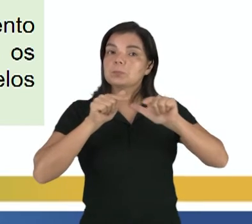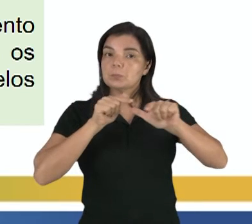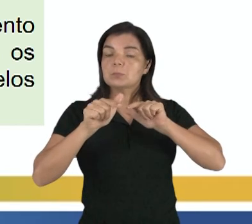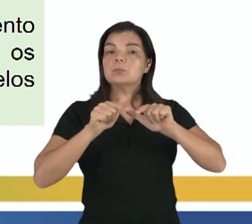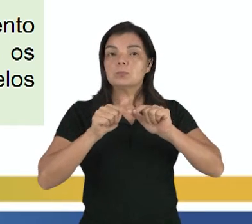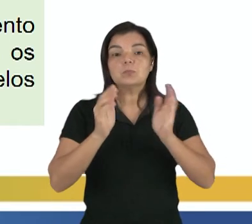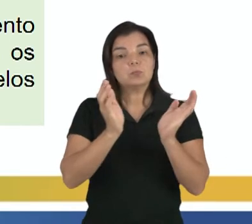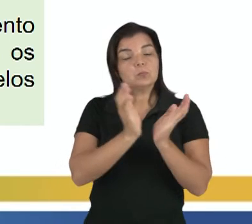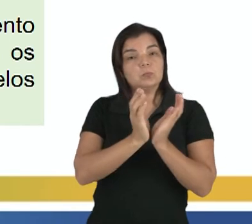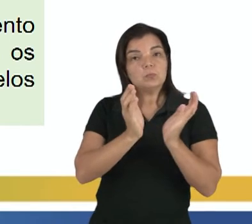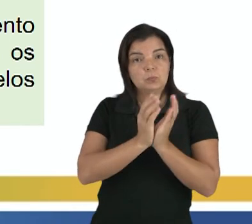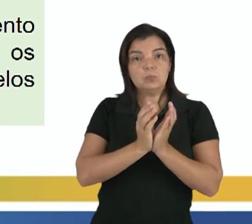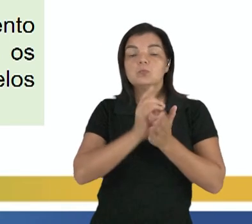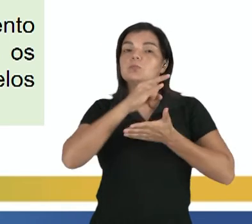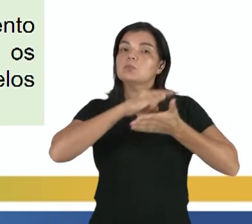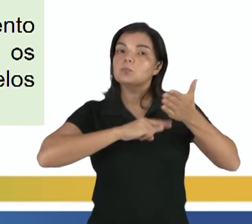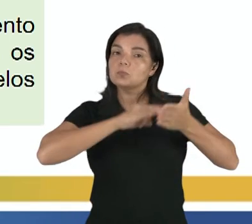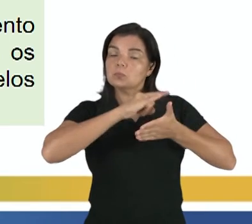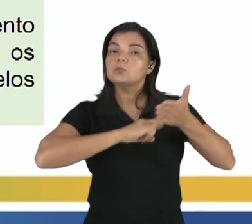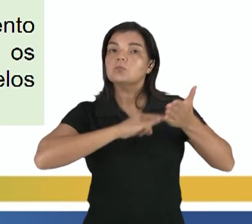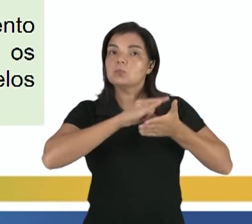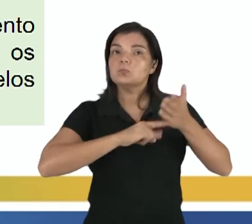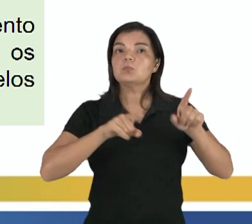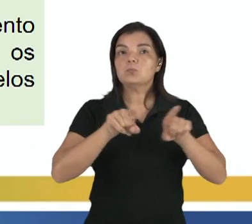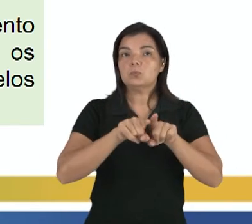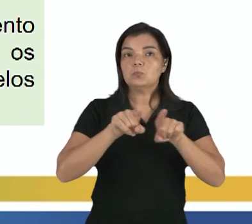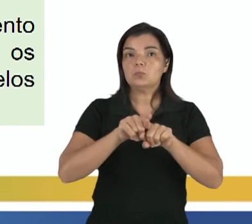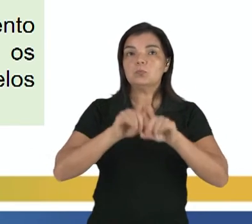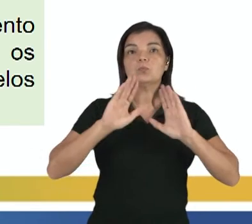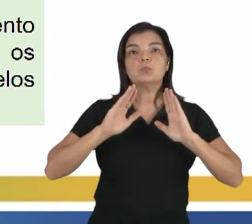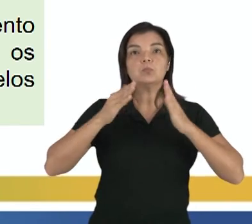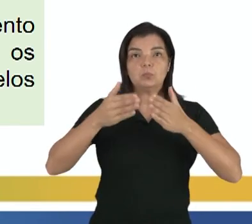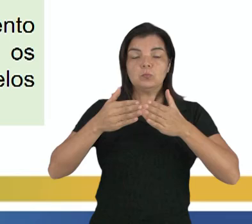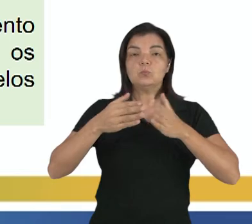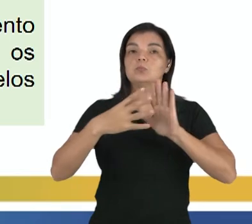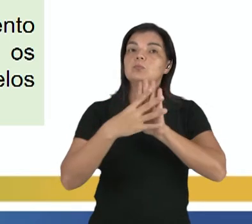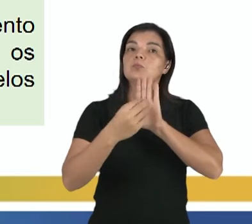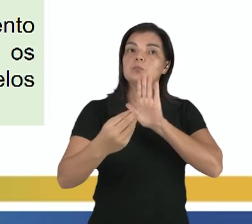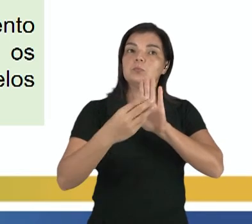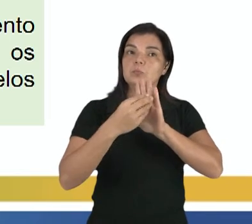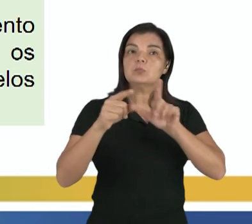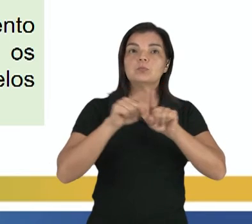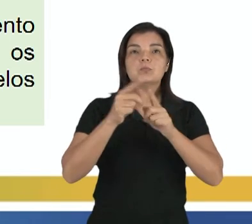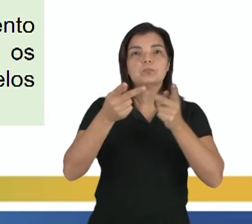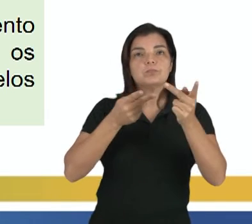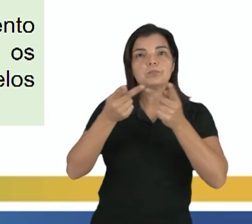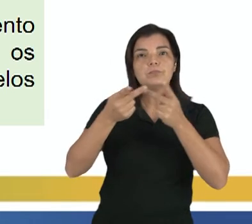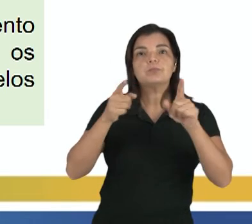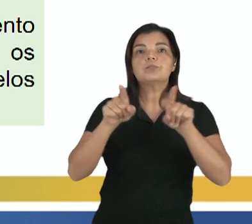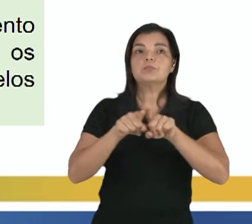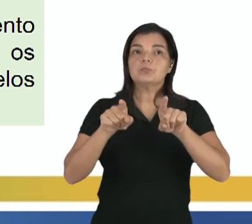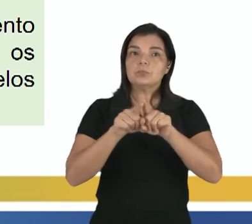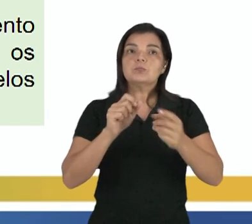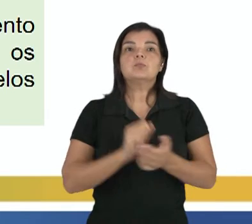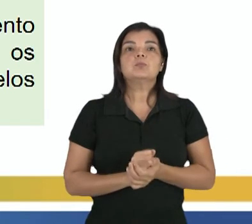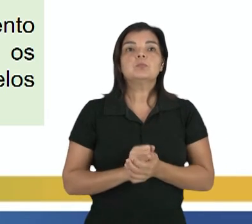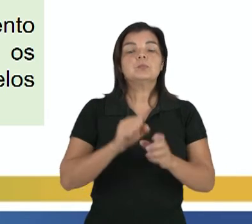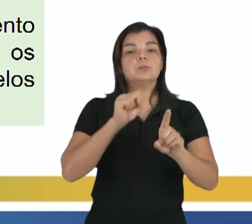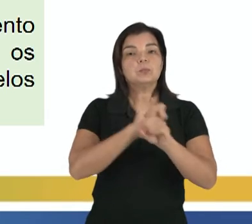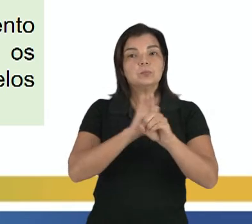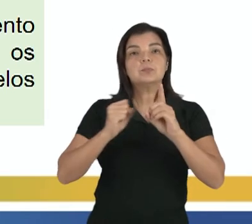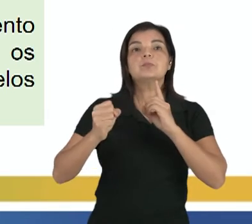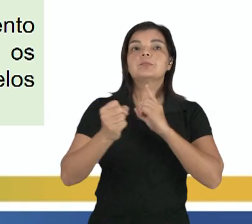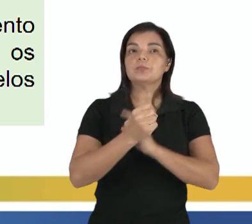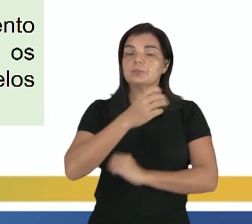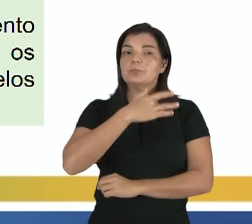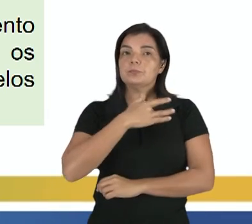a comissão produziu um documento intitulado Rumo ao Modelo Conceitual para Análise e Ação sobre Determinante Social e da